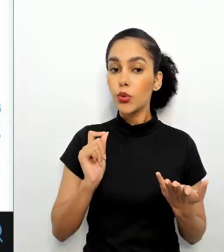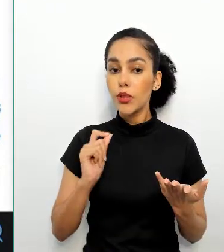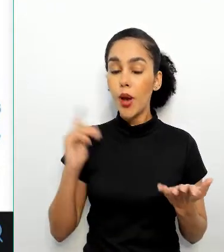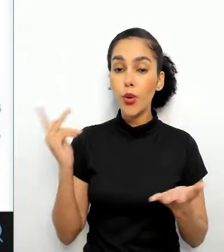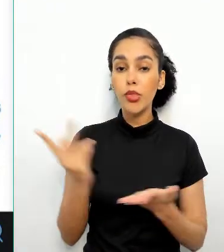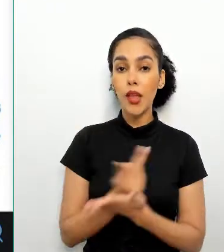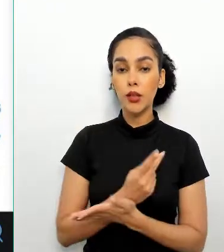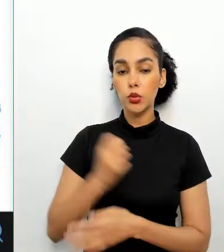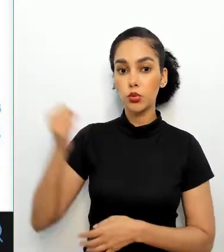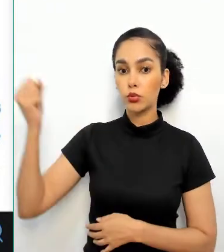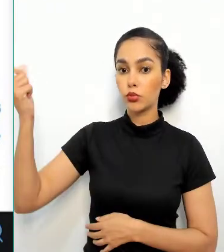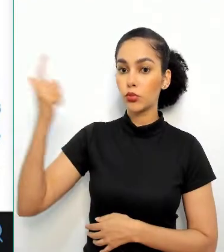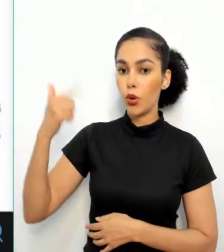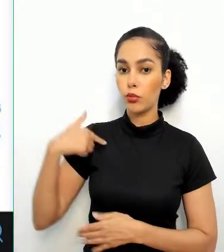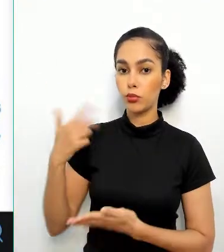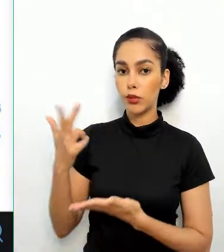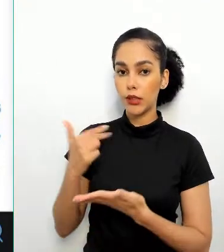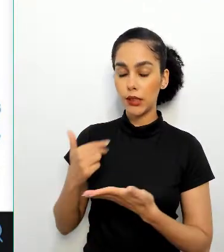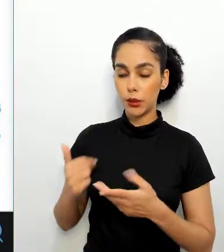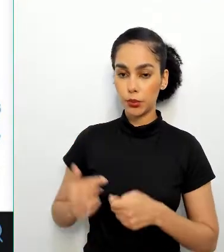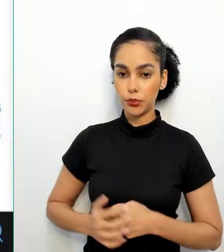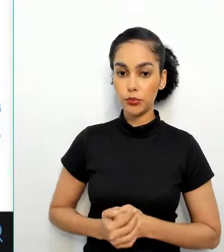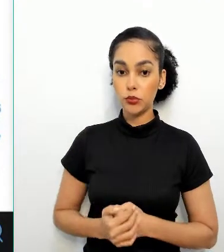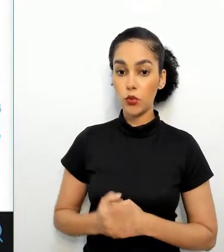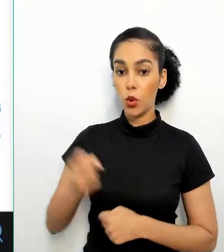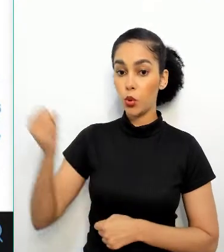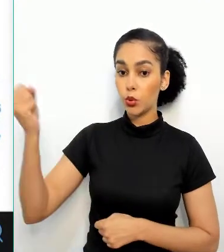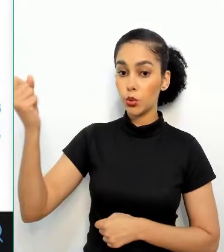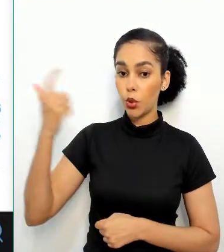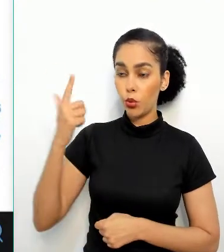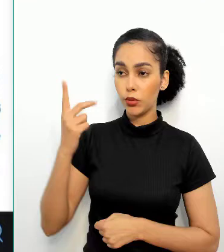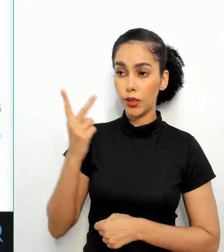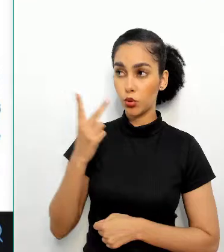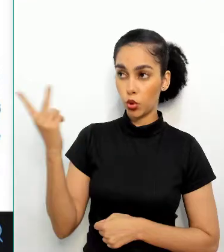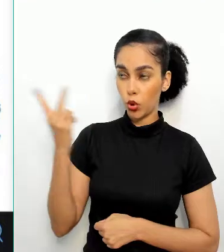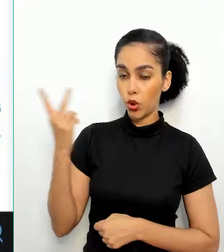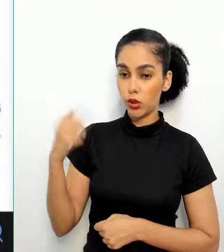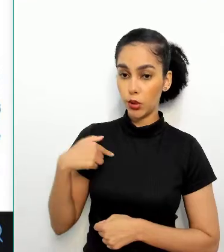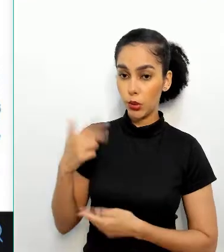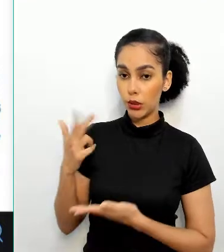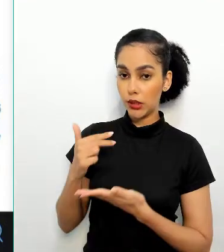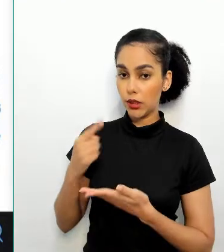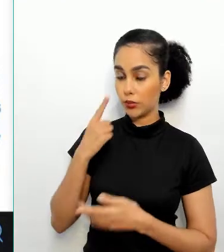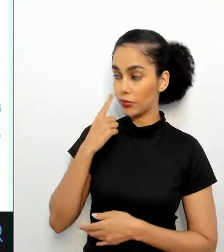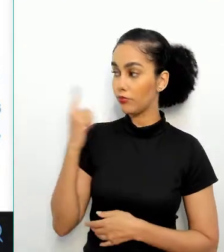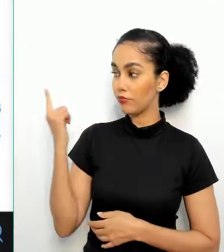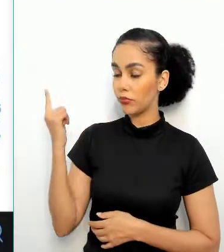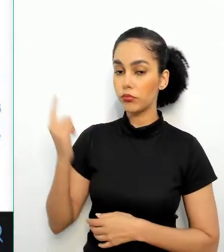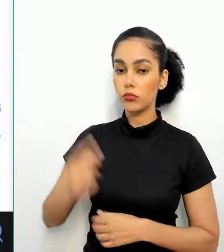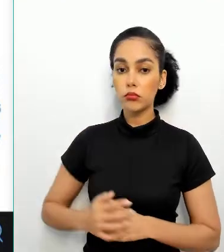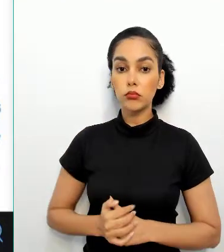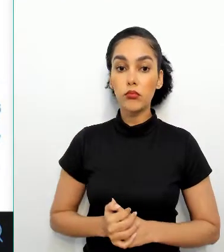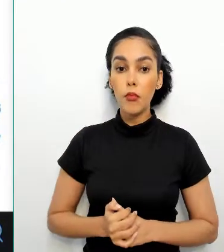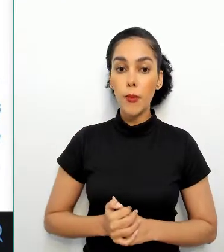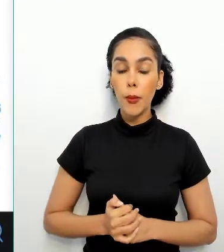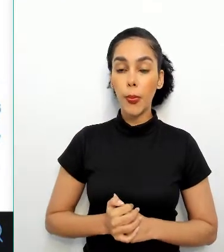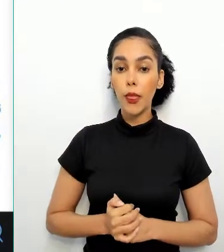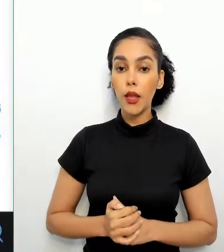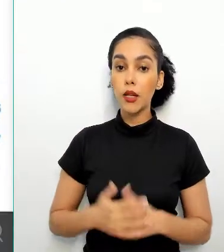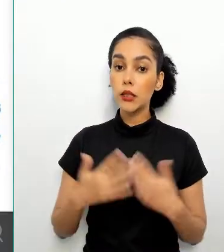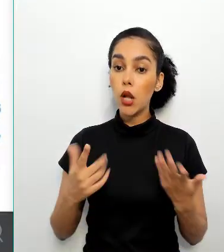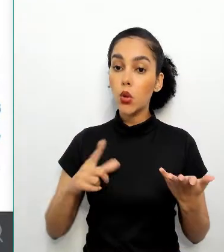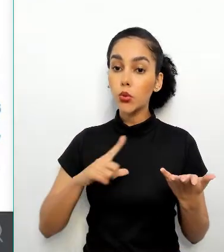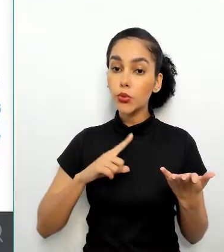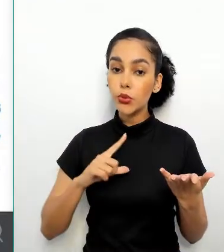está acontecendo com esse sol aí que eu desenhei? Esse sol a pino e o sol da tarde. Você percebe que ele